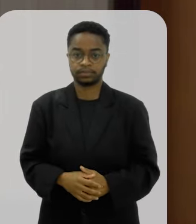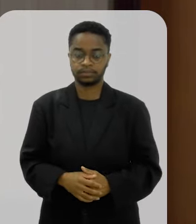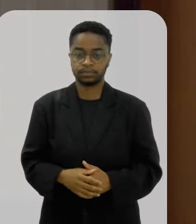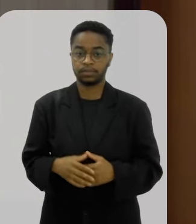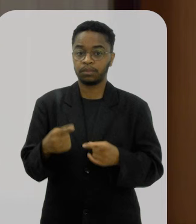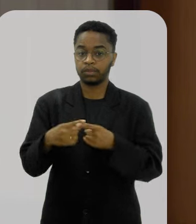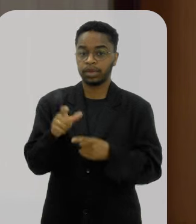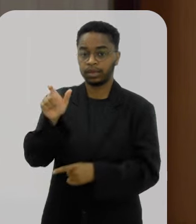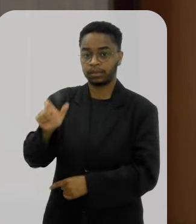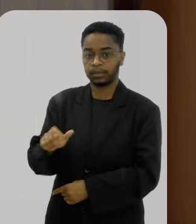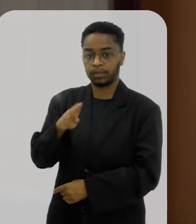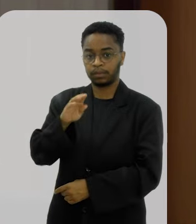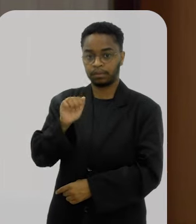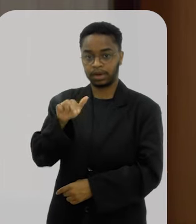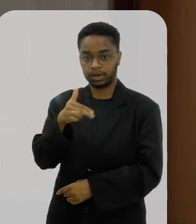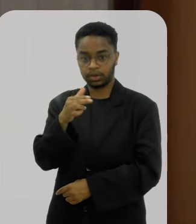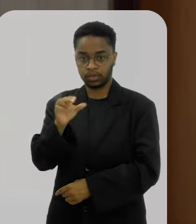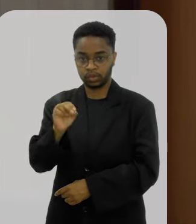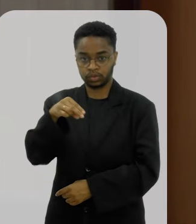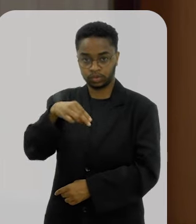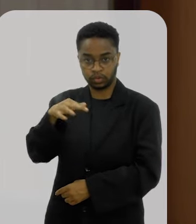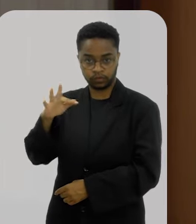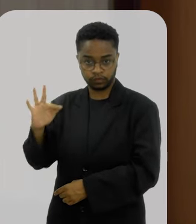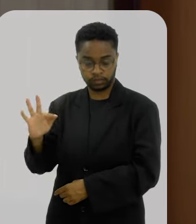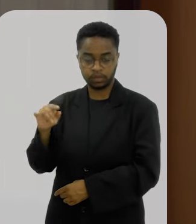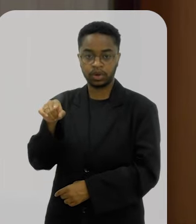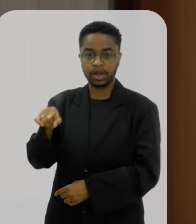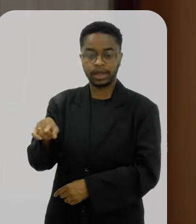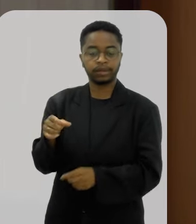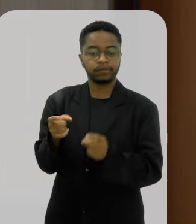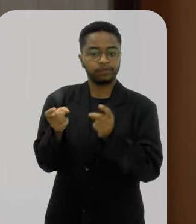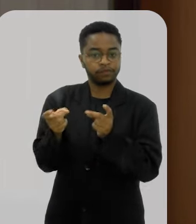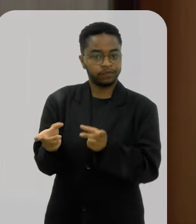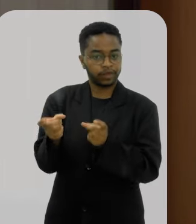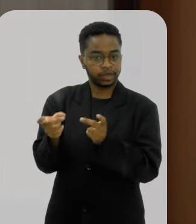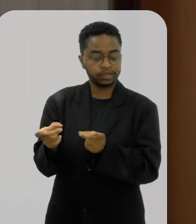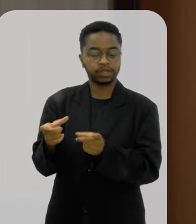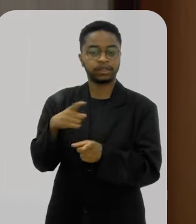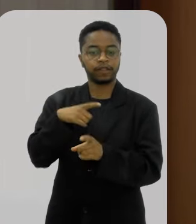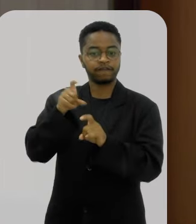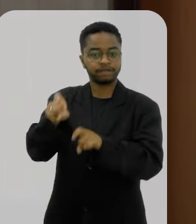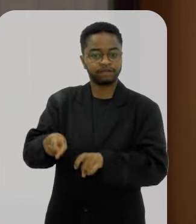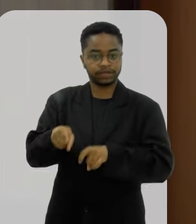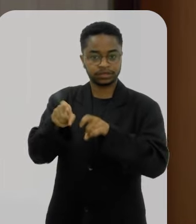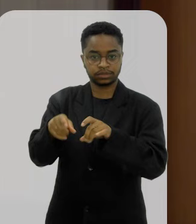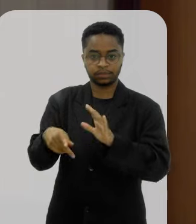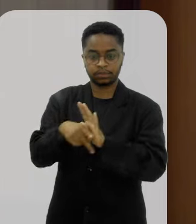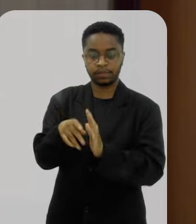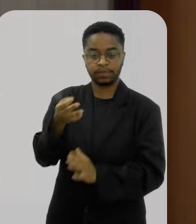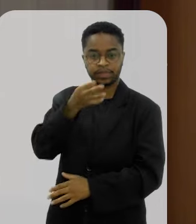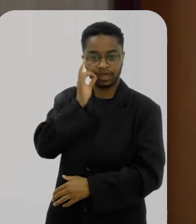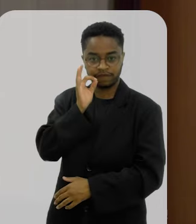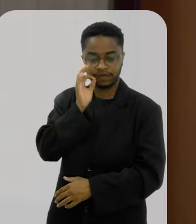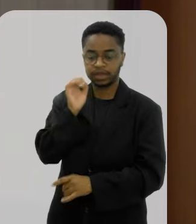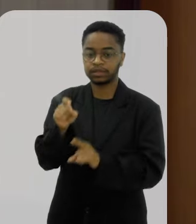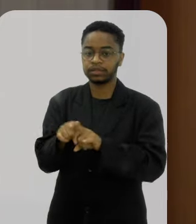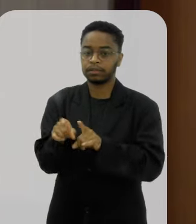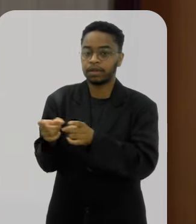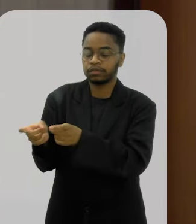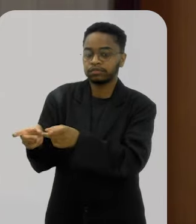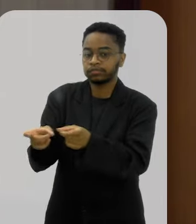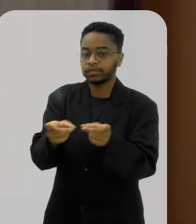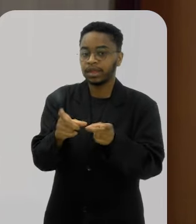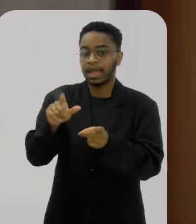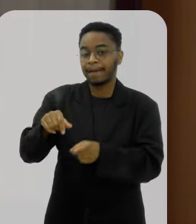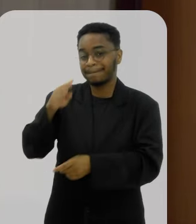1867. O Barão de Nova Friburgo, ele era um comerciante, dono de fazendas de café, e o